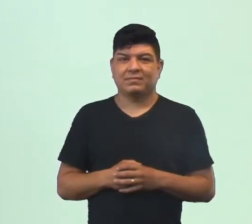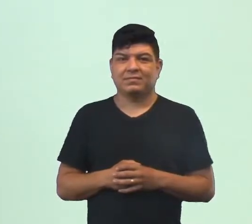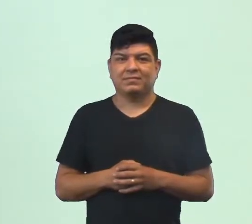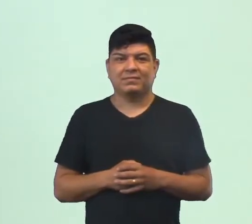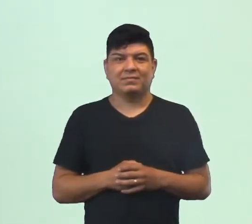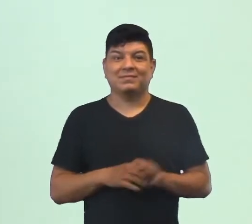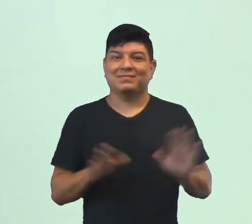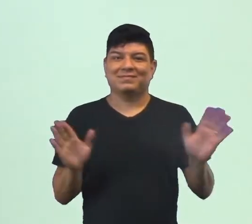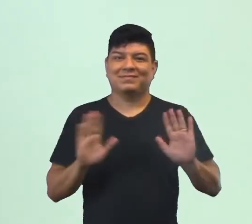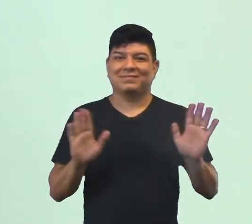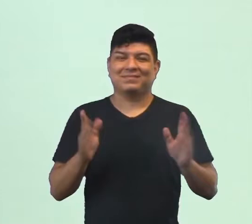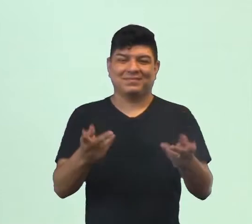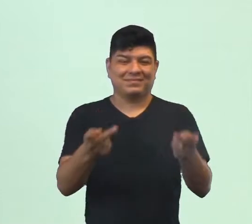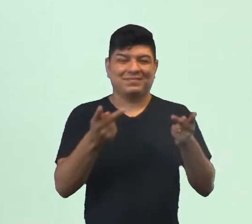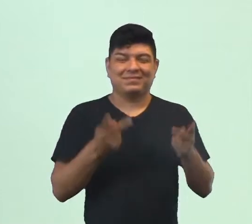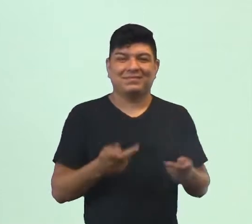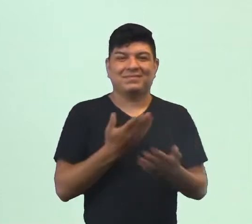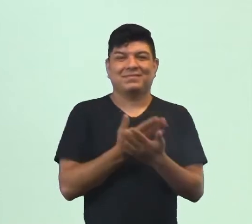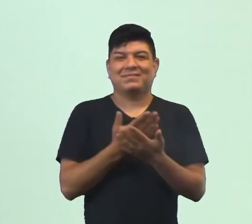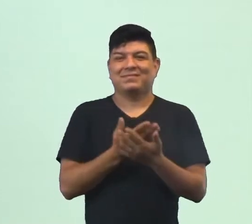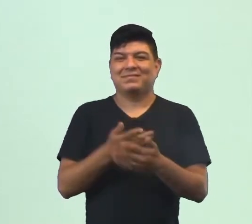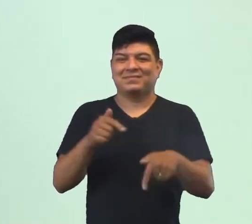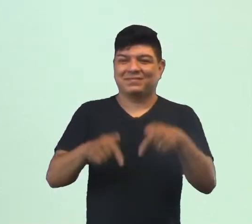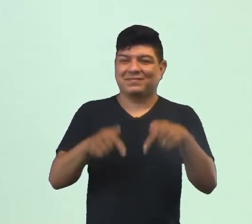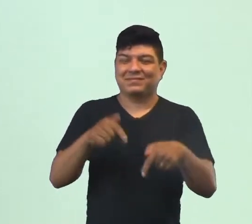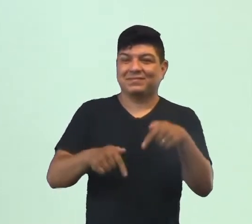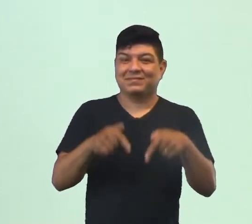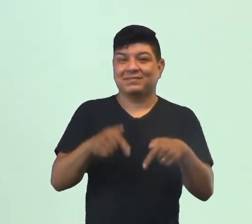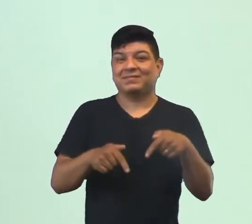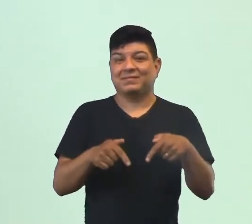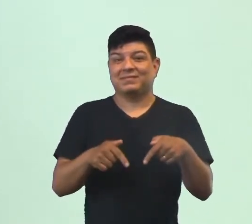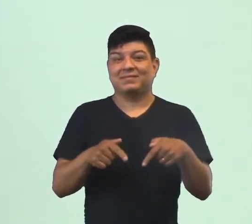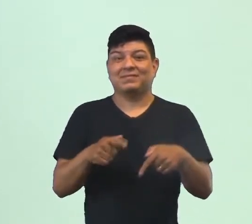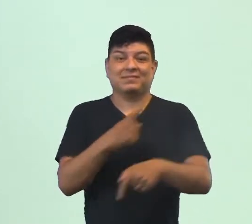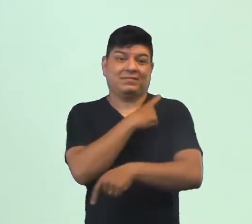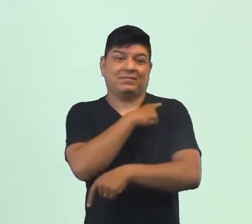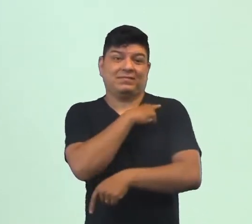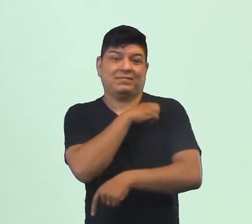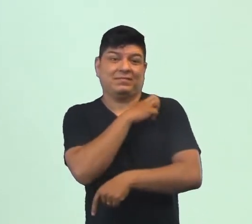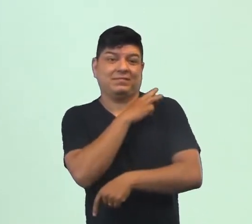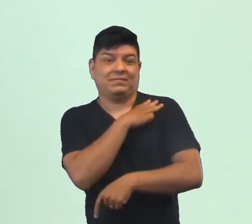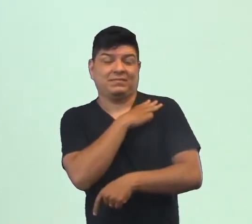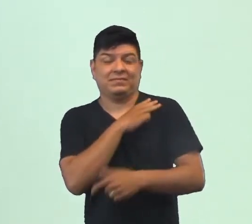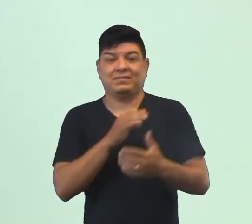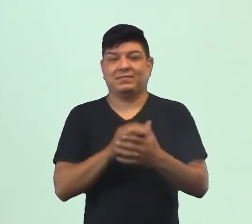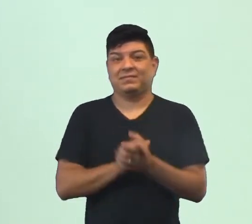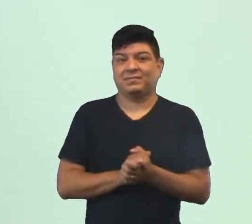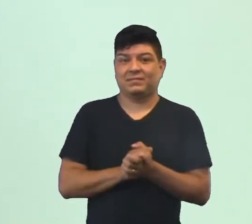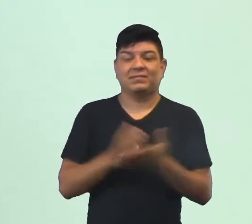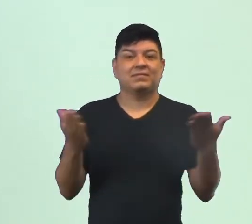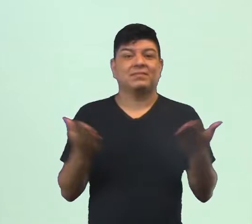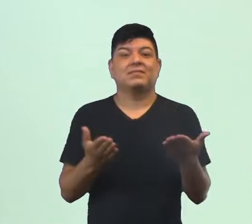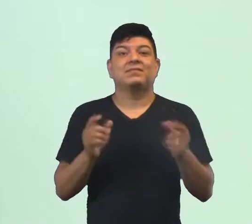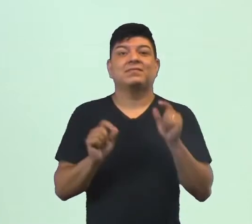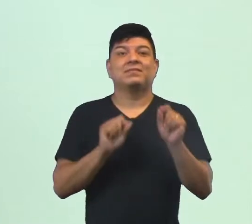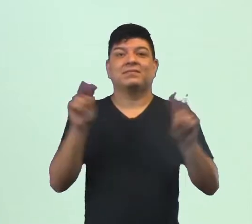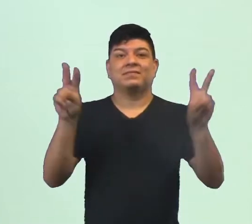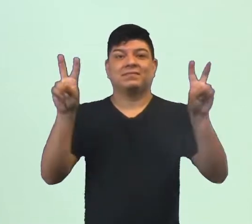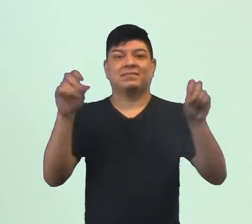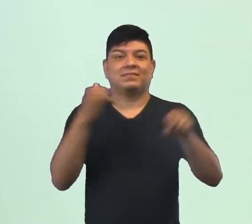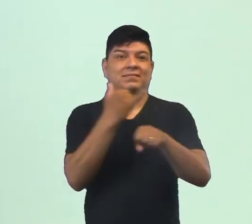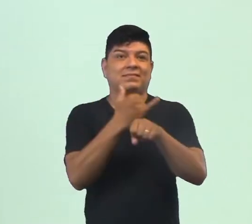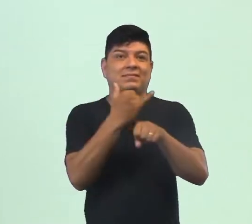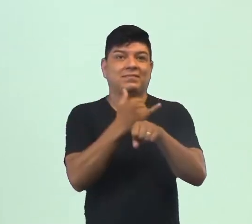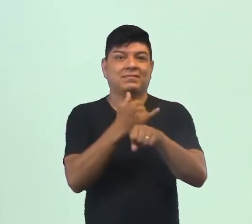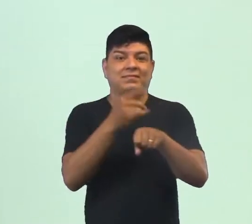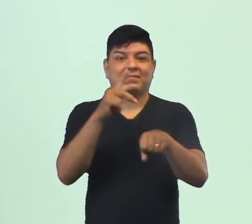Olá, seja bem-vindo à nossa aula de Química. Essa aula é para a primeira série do ensino médio e hoje nós vamos trabalhar